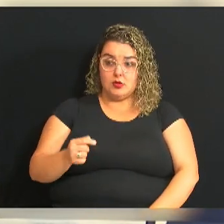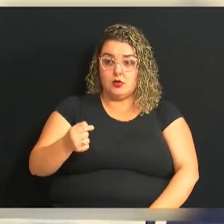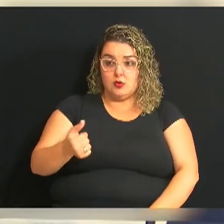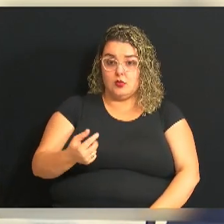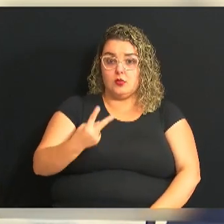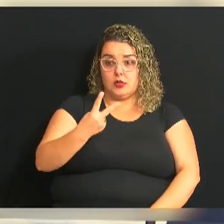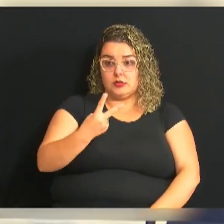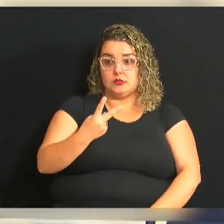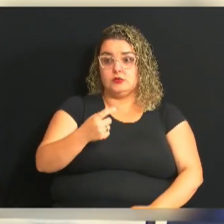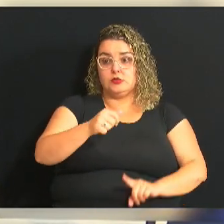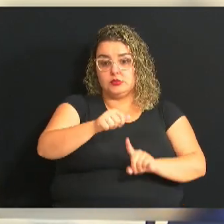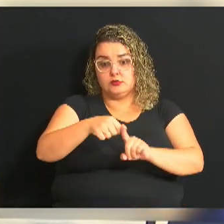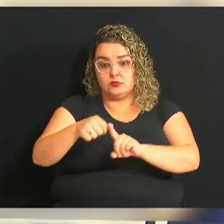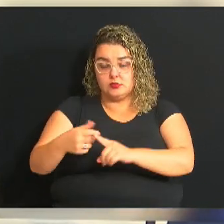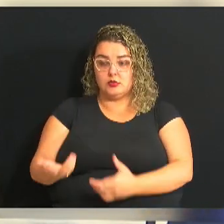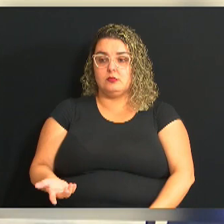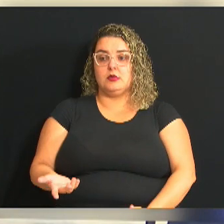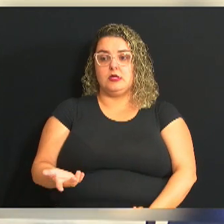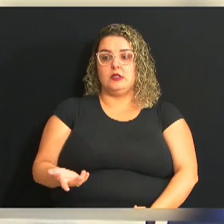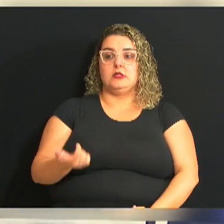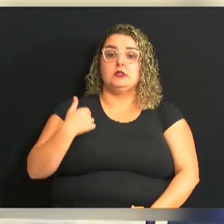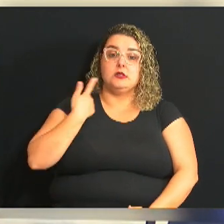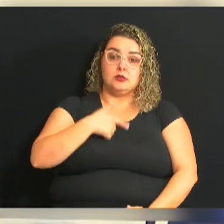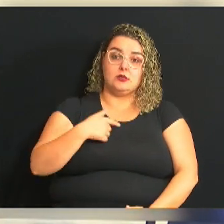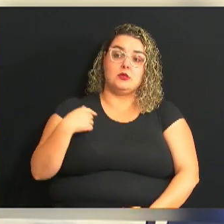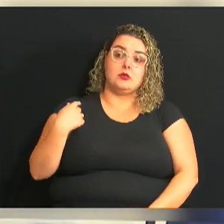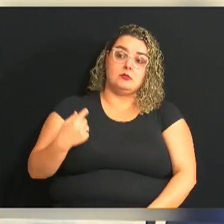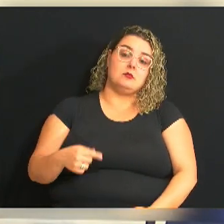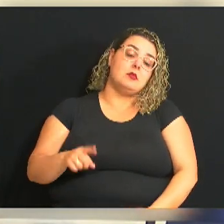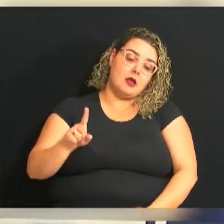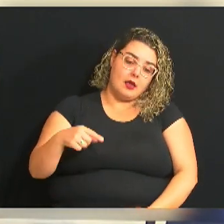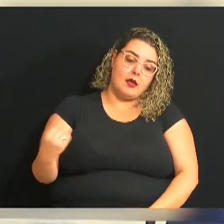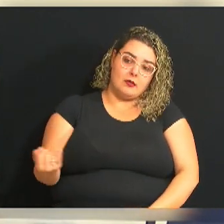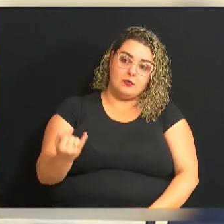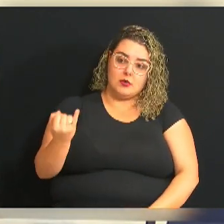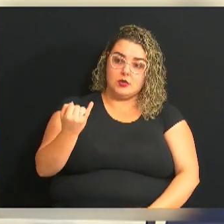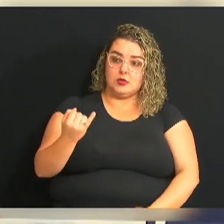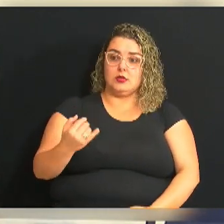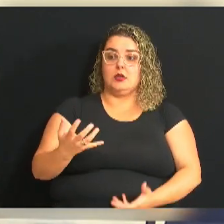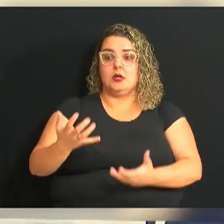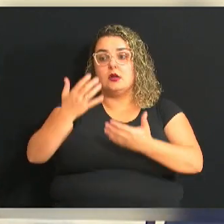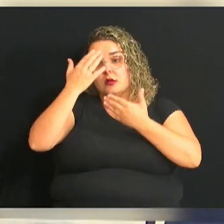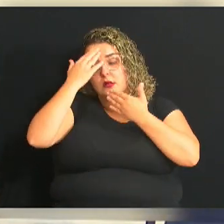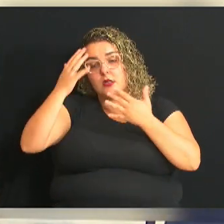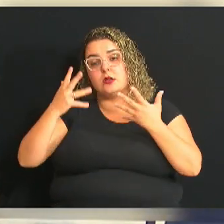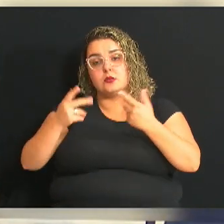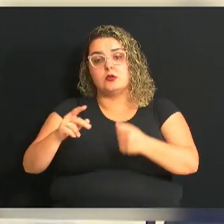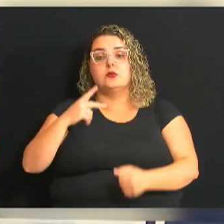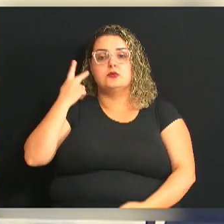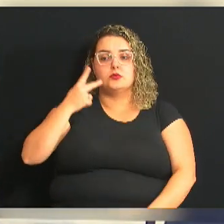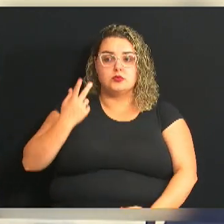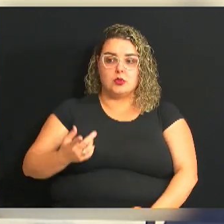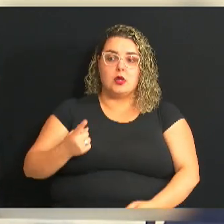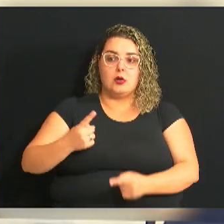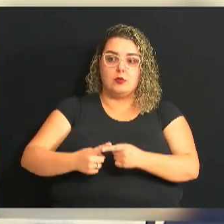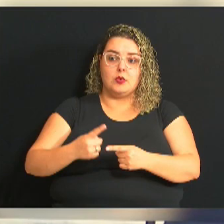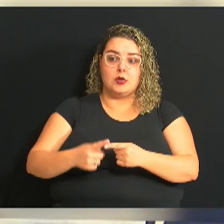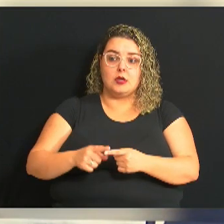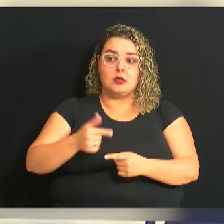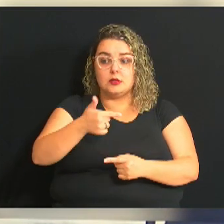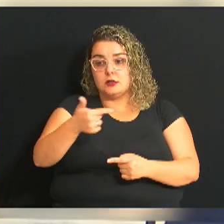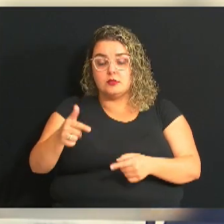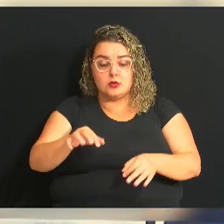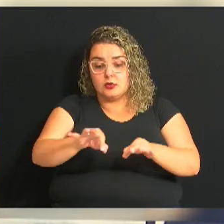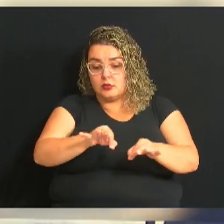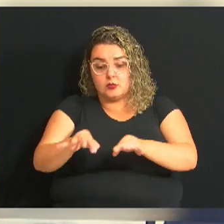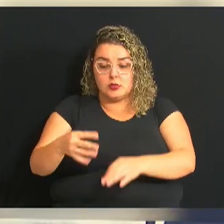por mês. E isso para nós é muito importante. Também quero agradecer a todos os vereadores, porque sem os projetos deles,